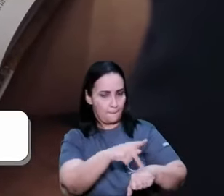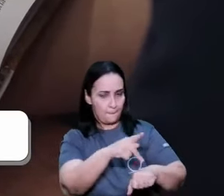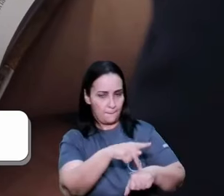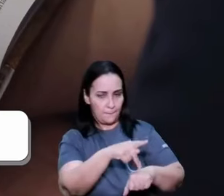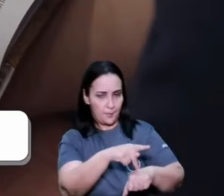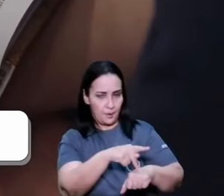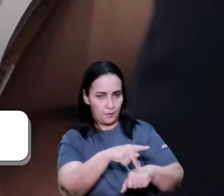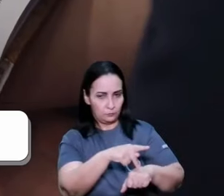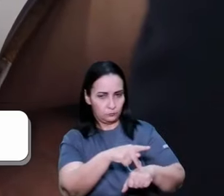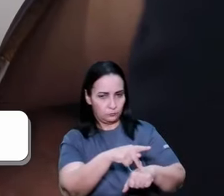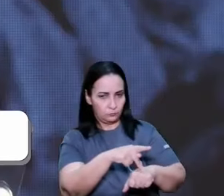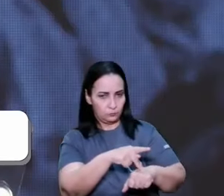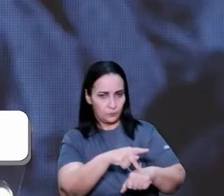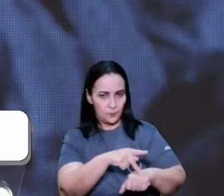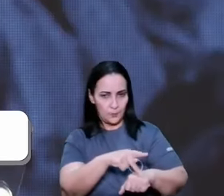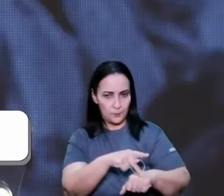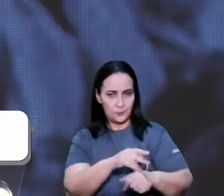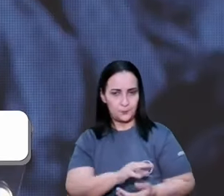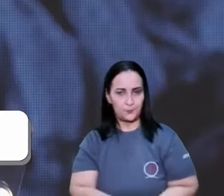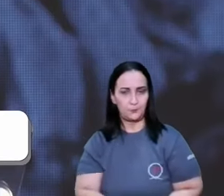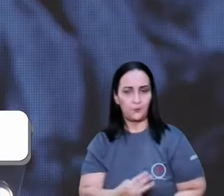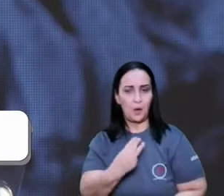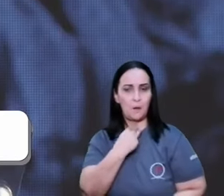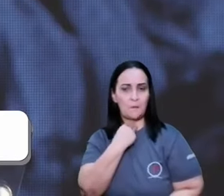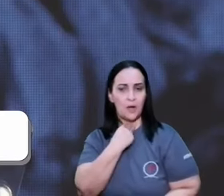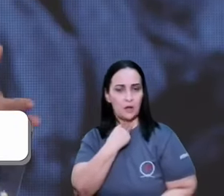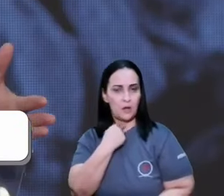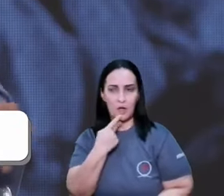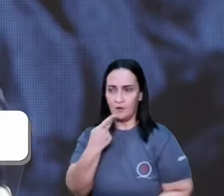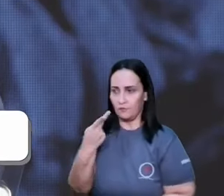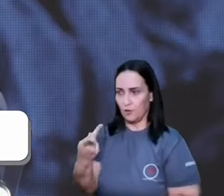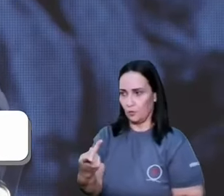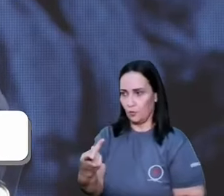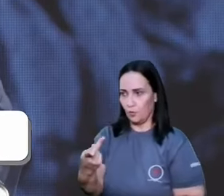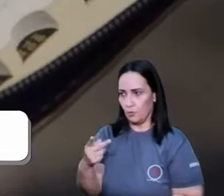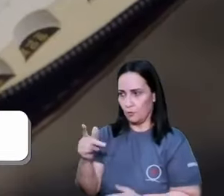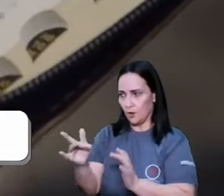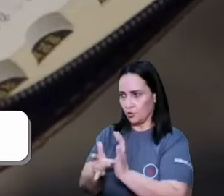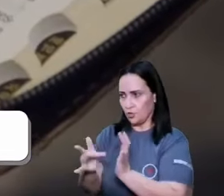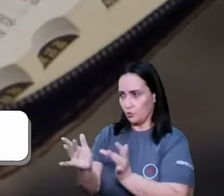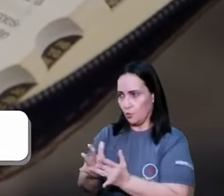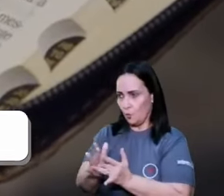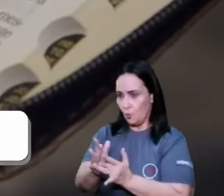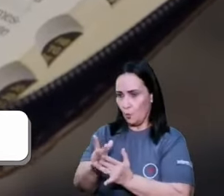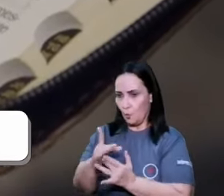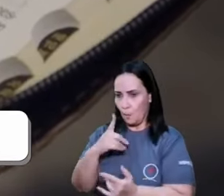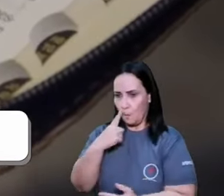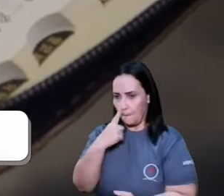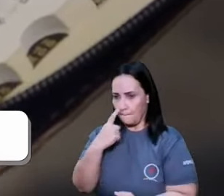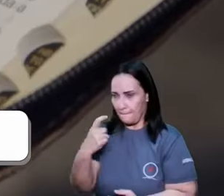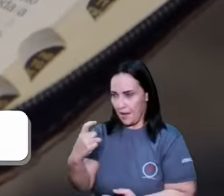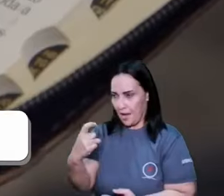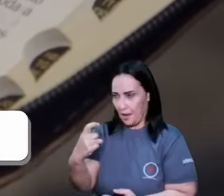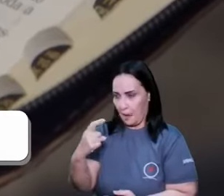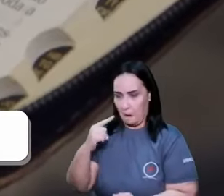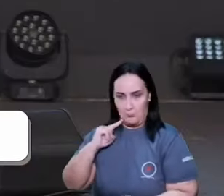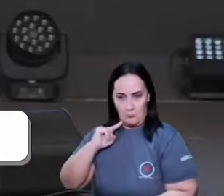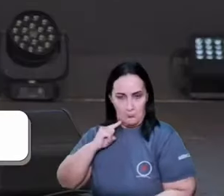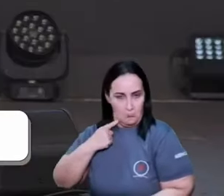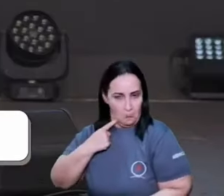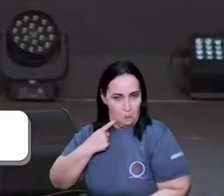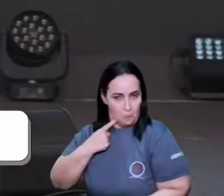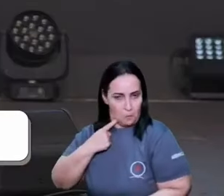irmã do defunto disse-lhe senhor já cheira mal porque é